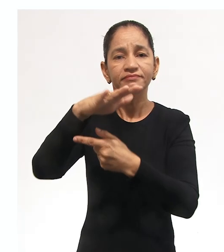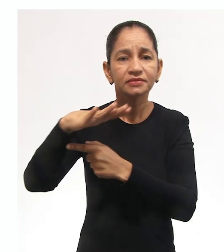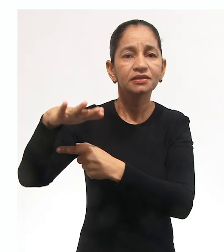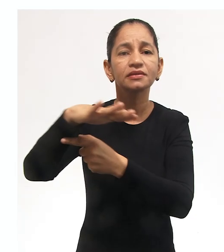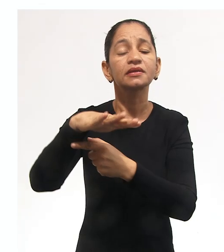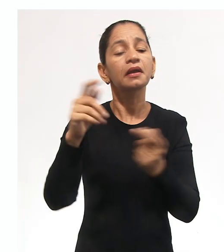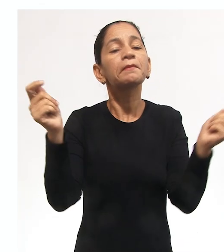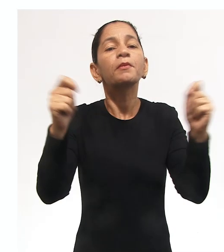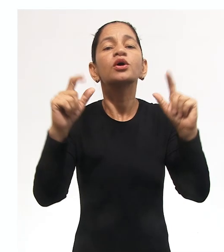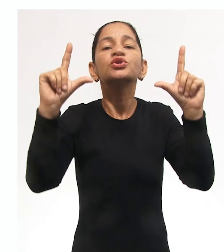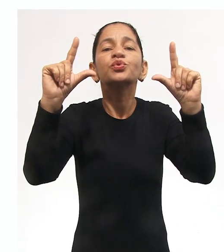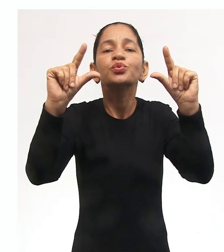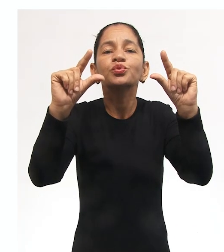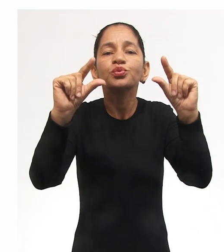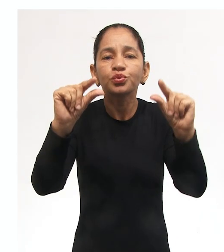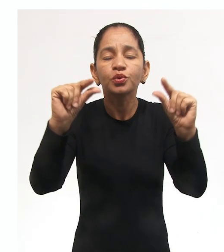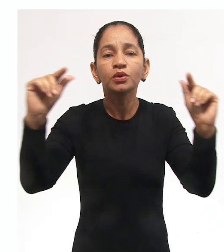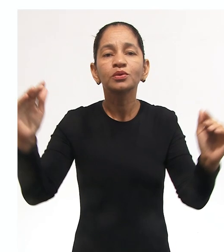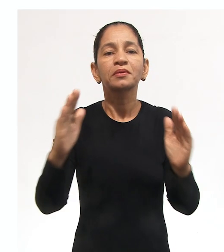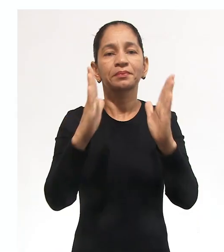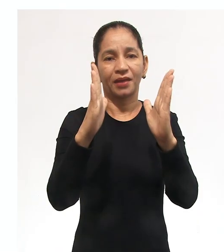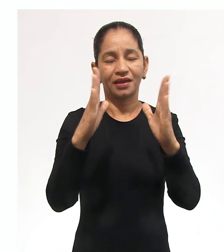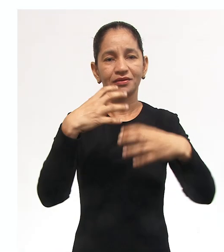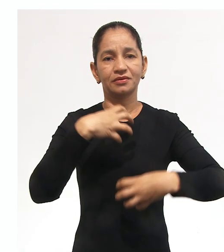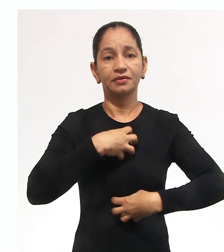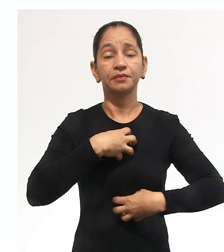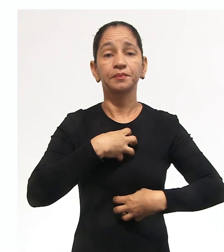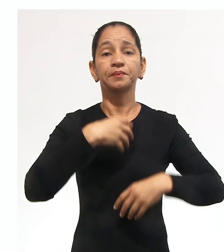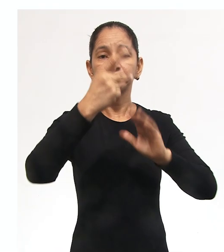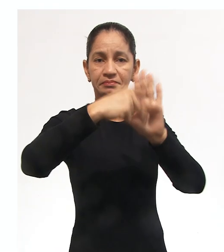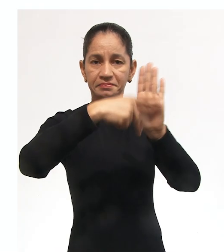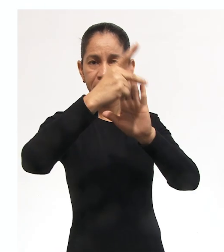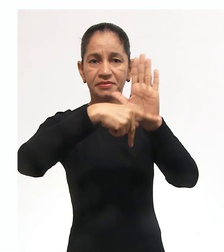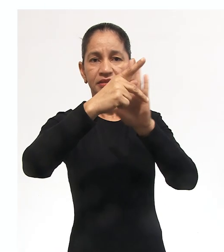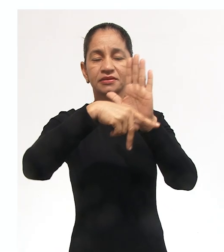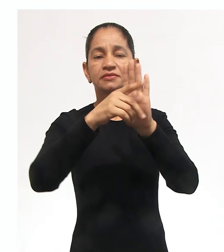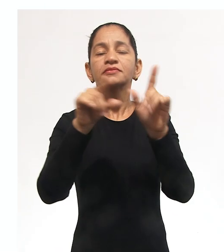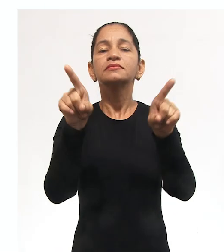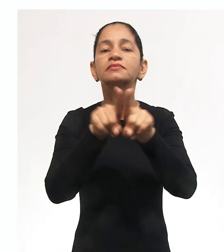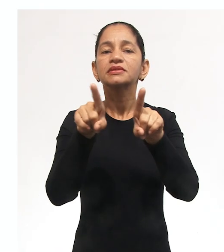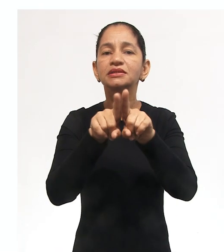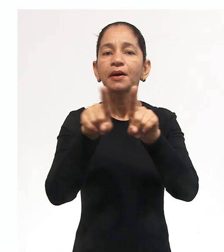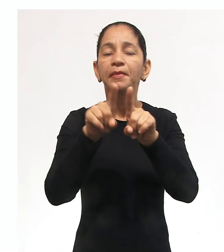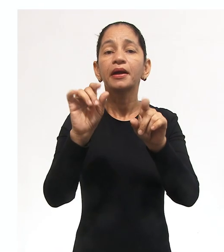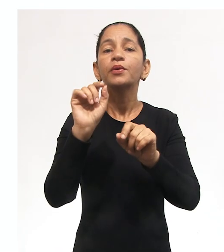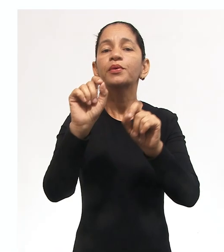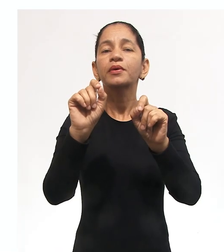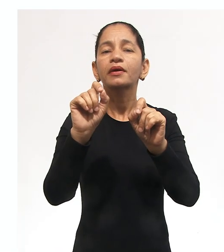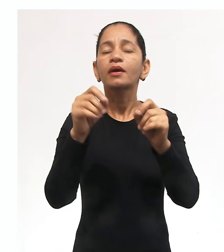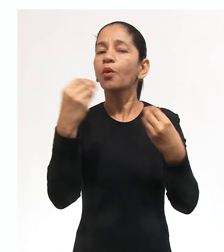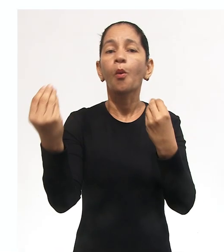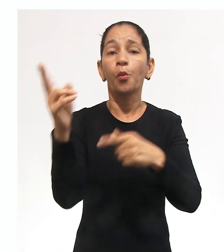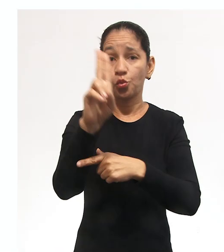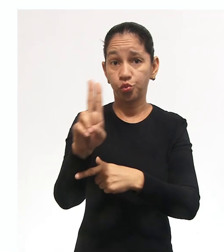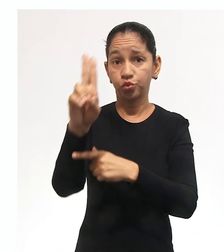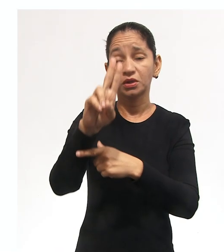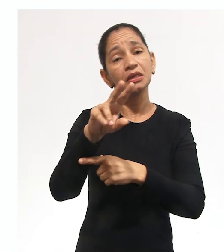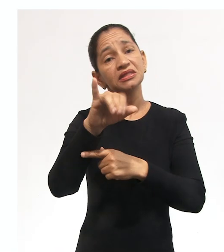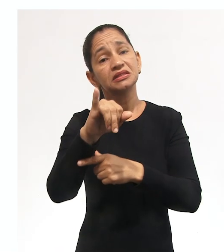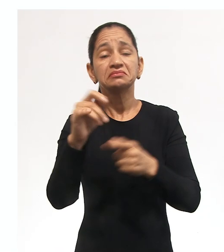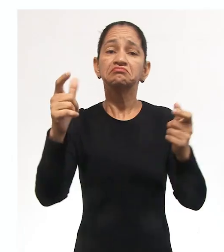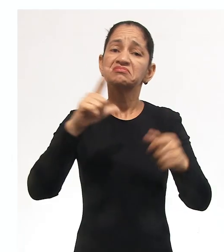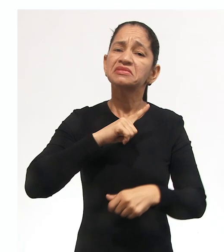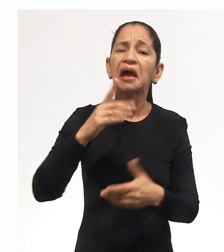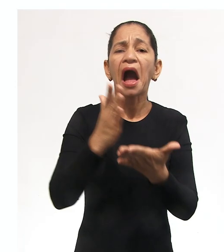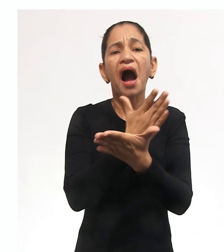dessa análise de impacto. O plano de aplicação e prototipagem, ele né,